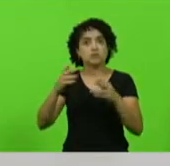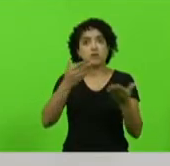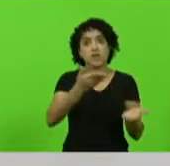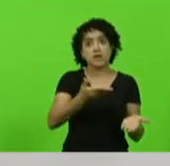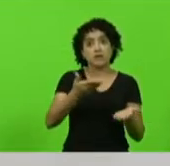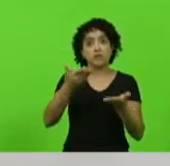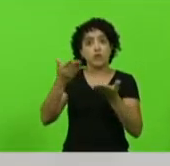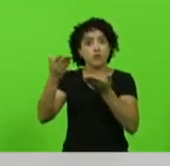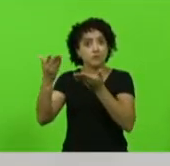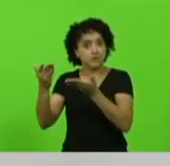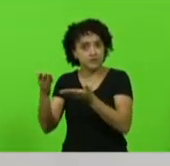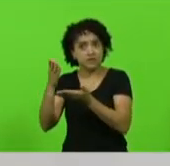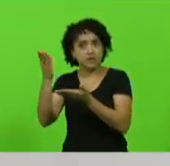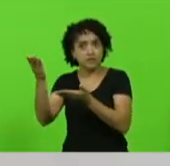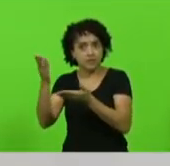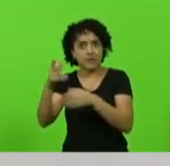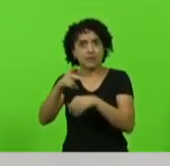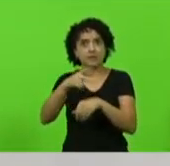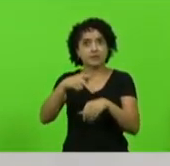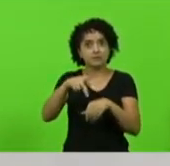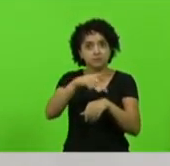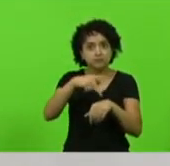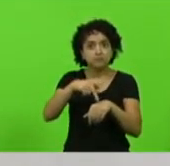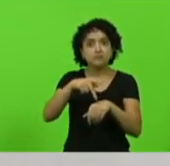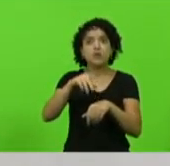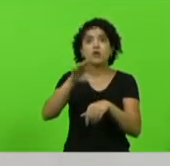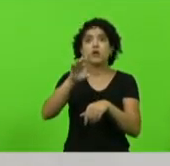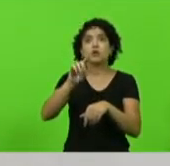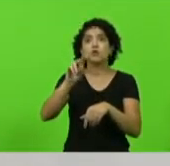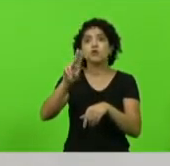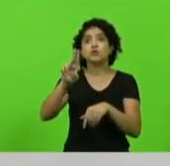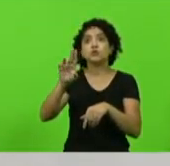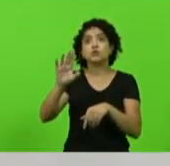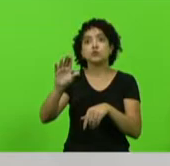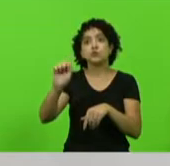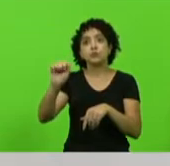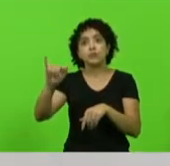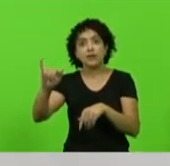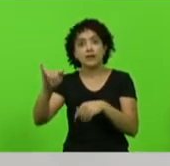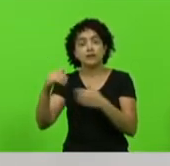Dhabi, Emirados Árabes Unidos e Doha.